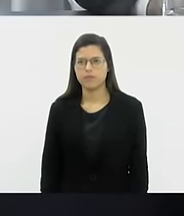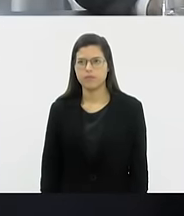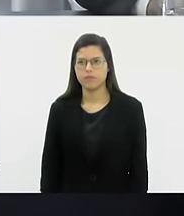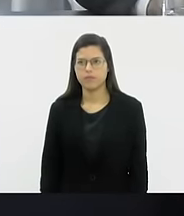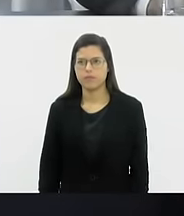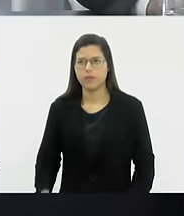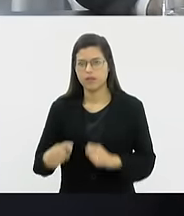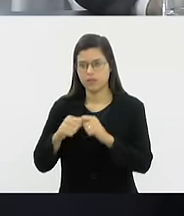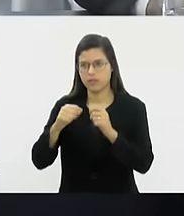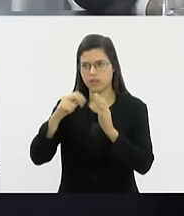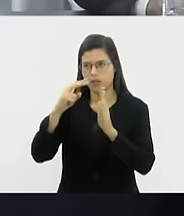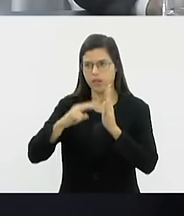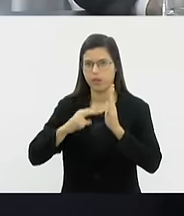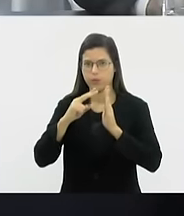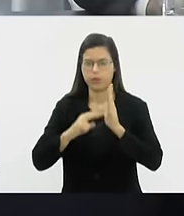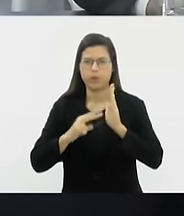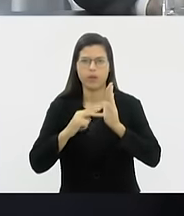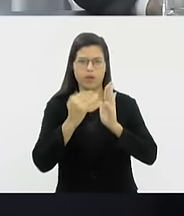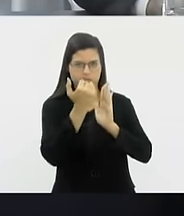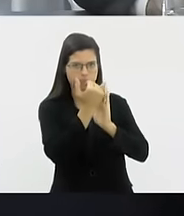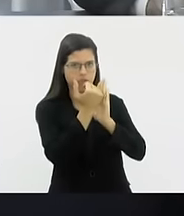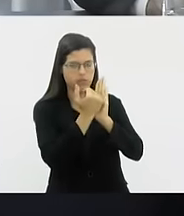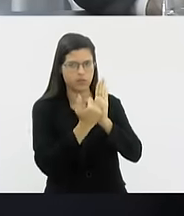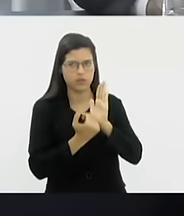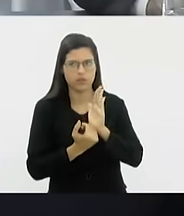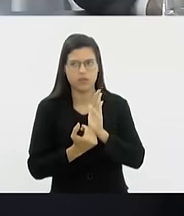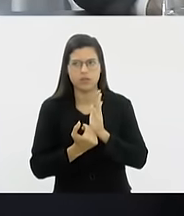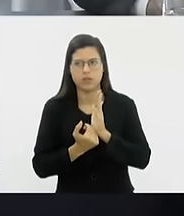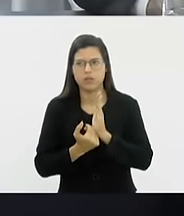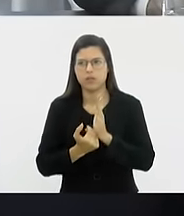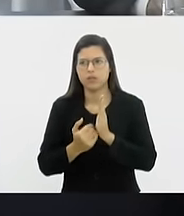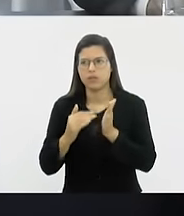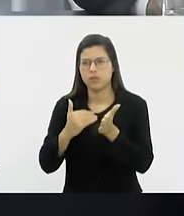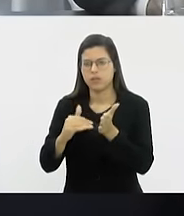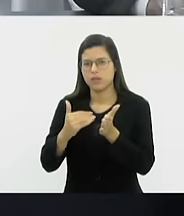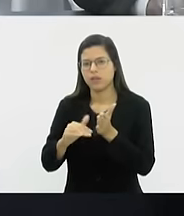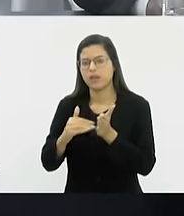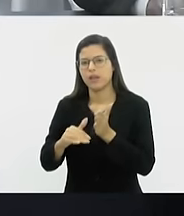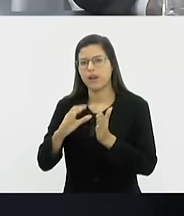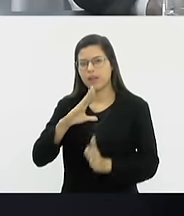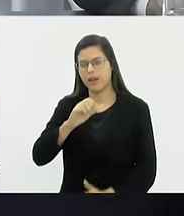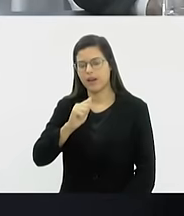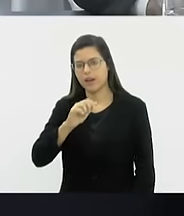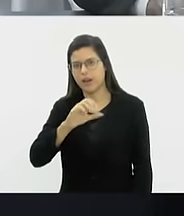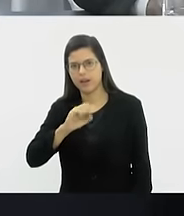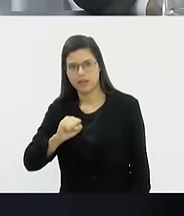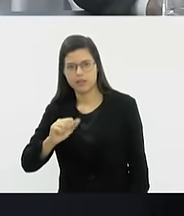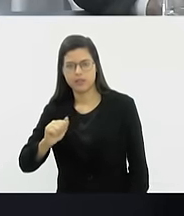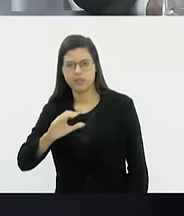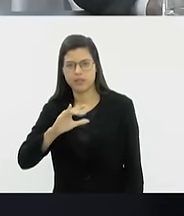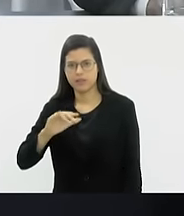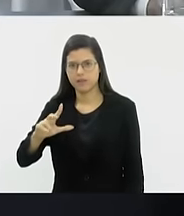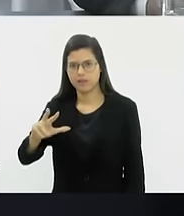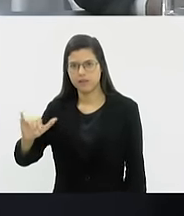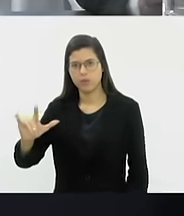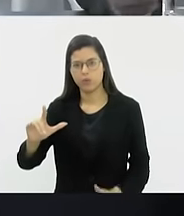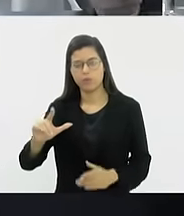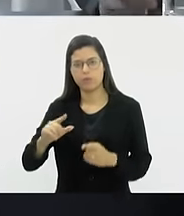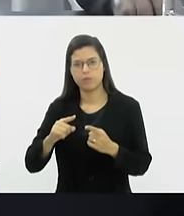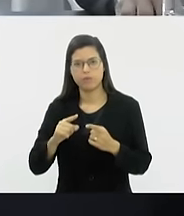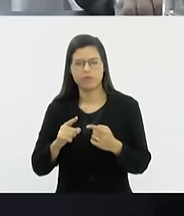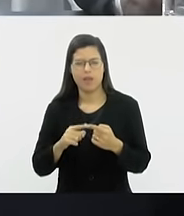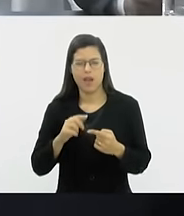Vou fazer a leitura das nominatas. Subsecretário Executivo da Casa Civil, Haroldo Neto, obrigado pela presença.